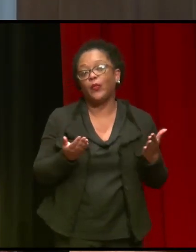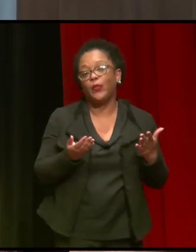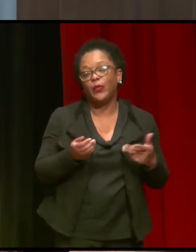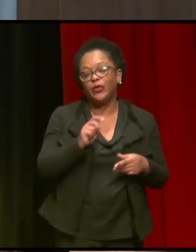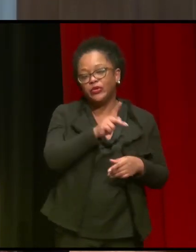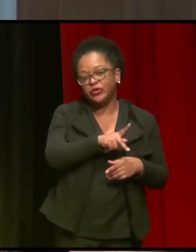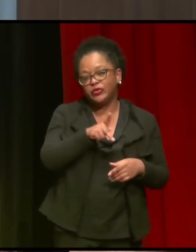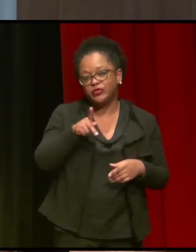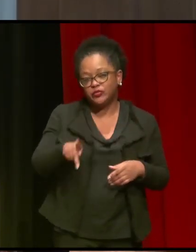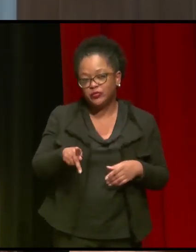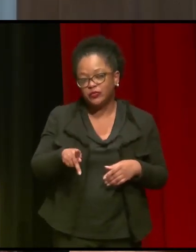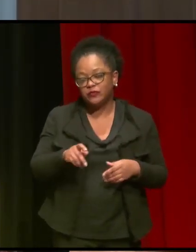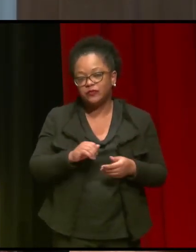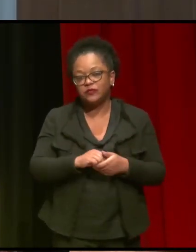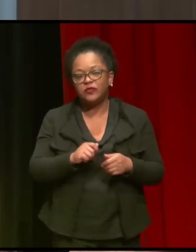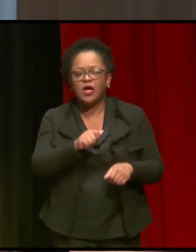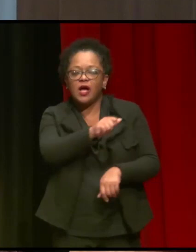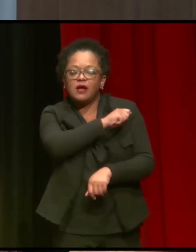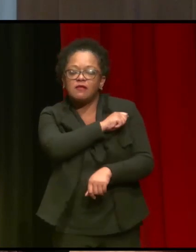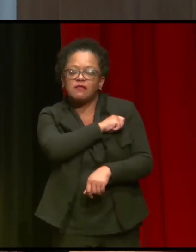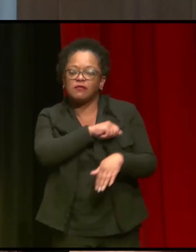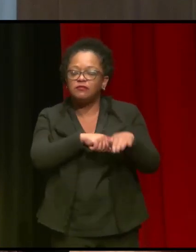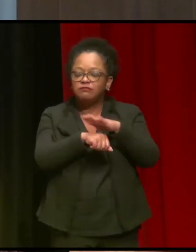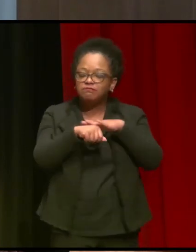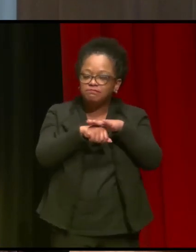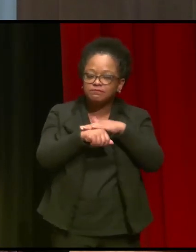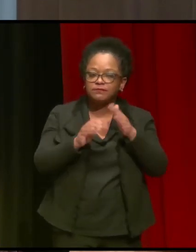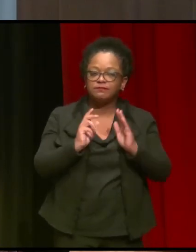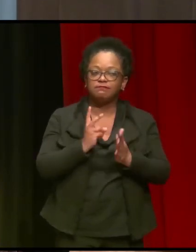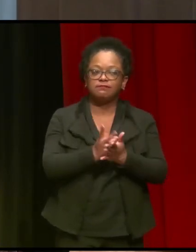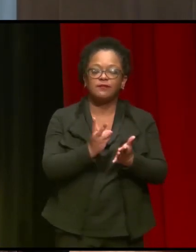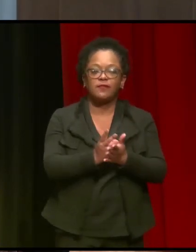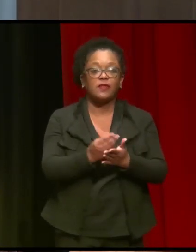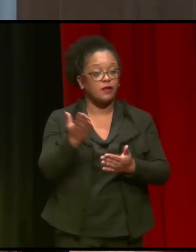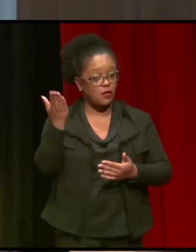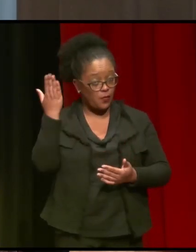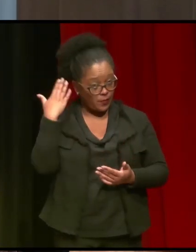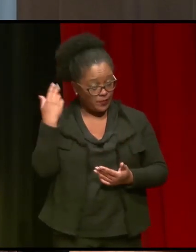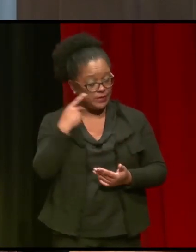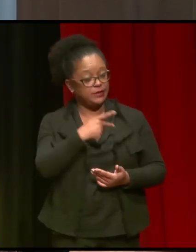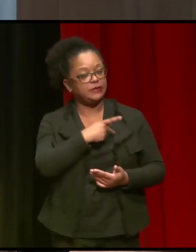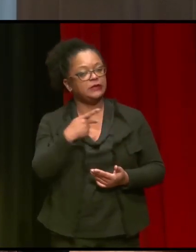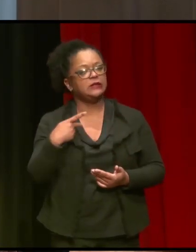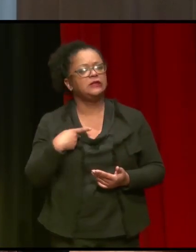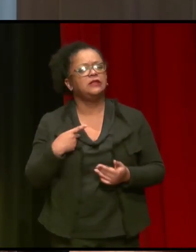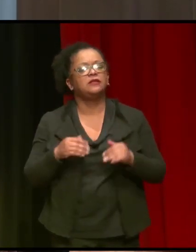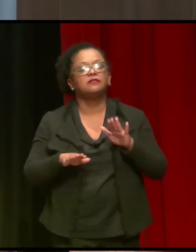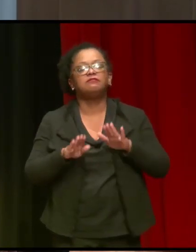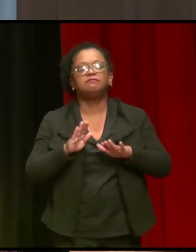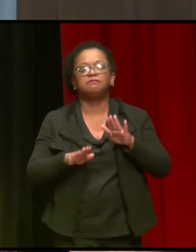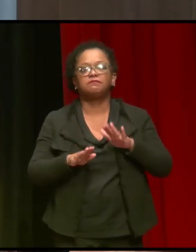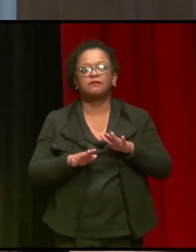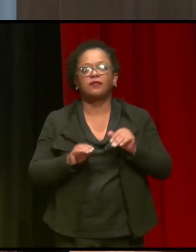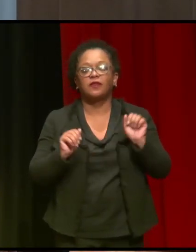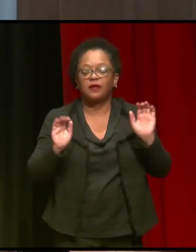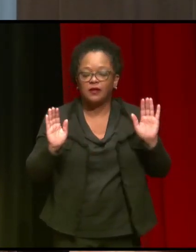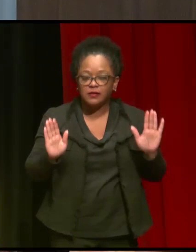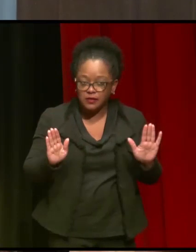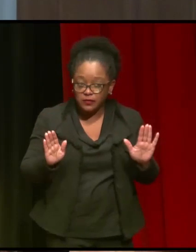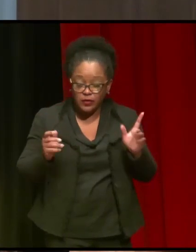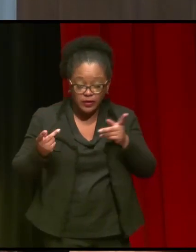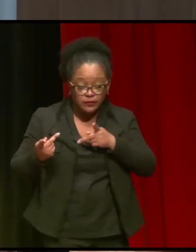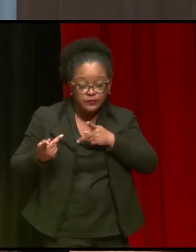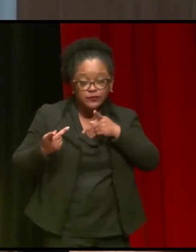ficar, fico muito tempo que os alunos vêm falar comigo, mas quando eu era pastor, eu tinha momentos assim que eu falei assim, agora eu vou visitar o pessoal no